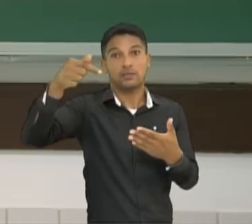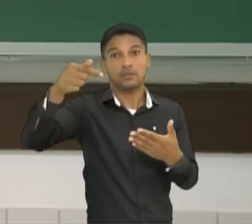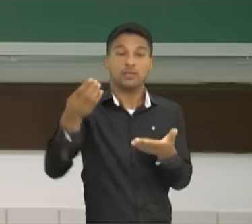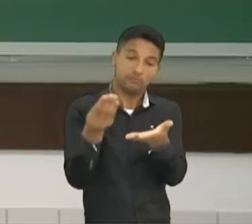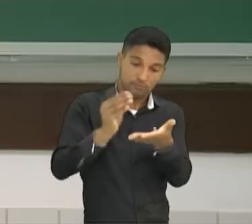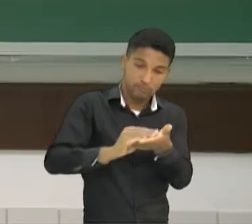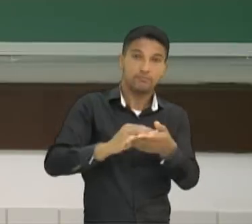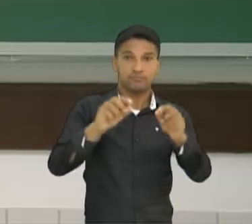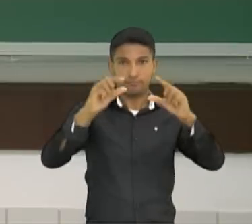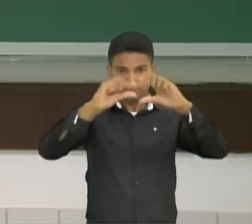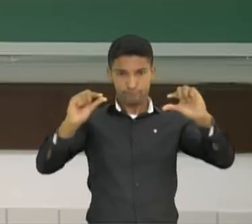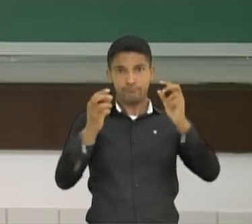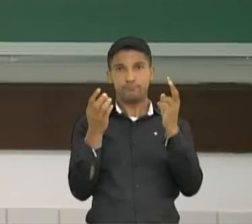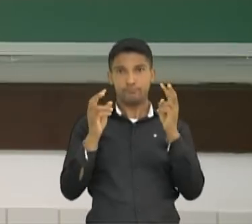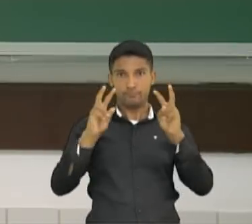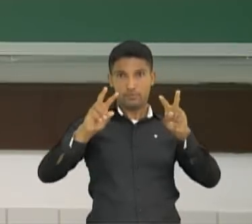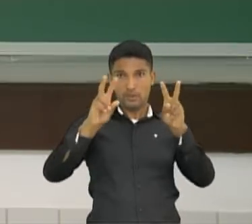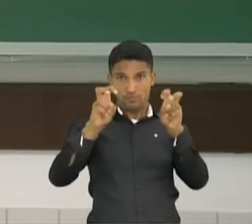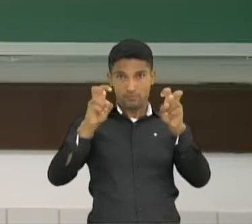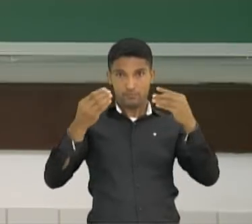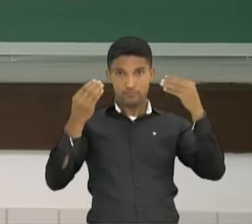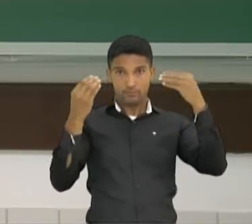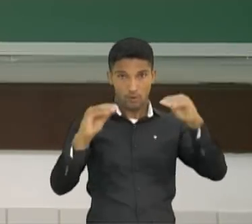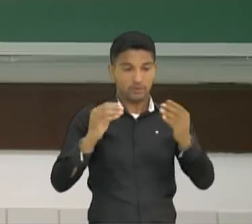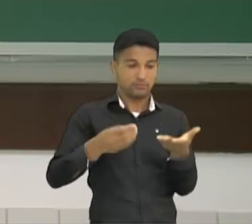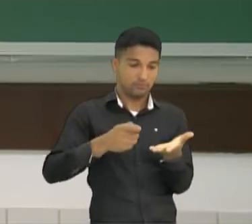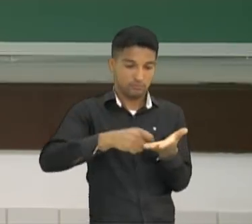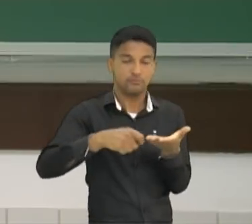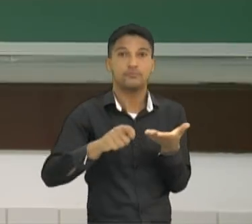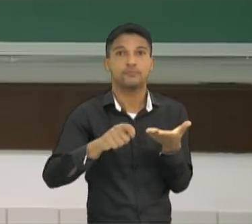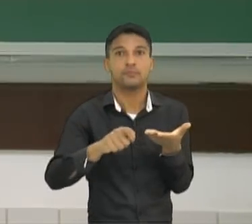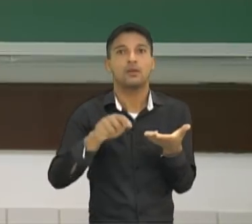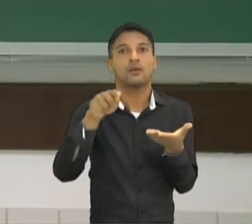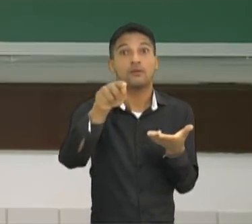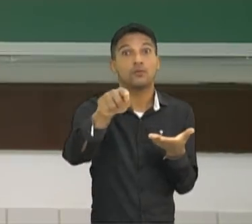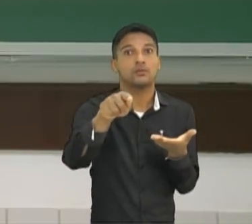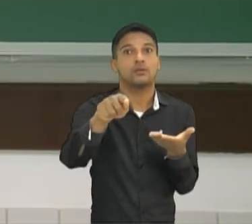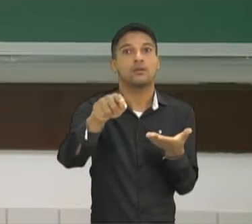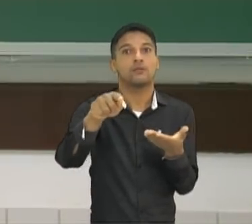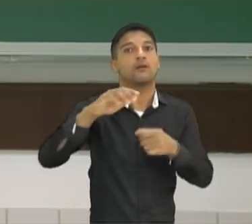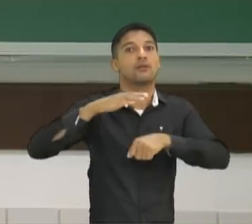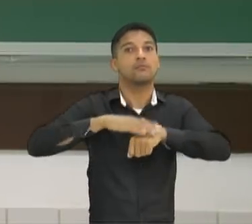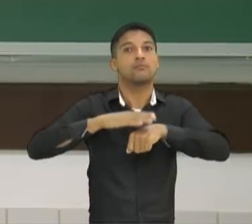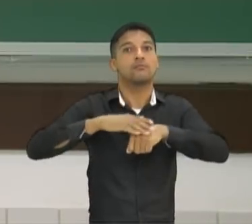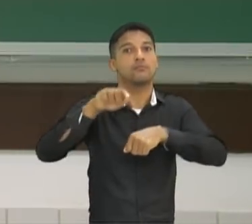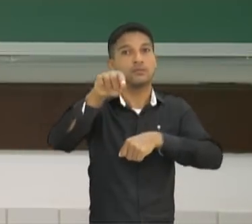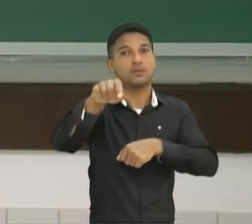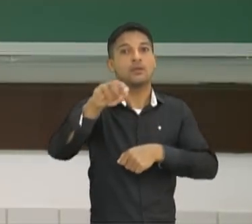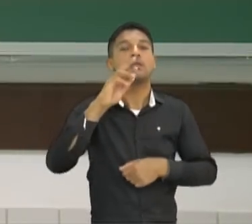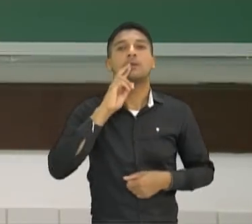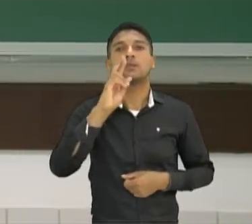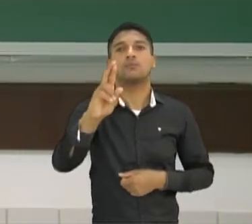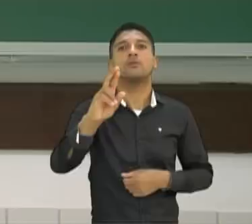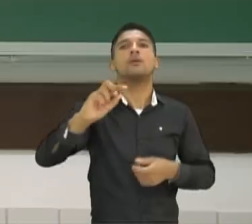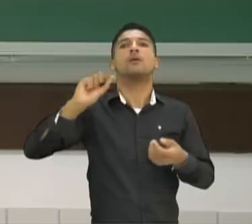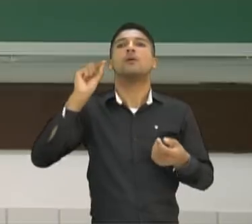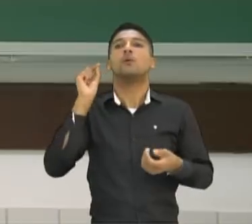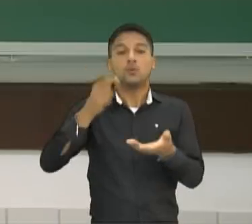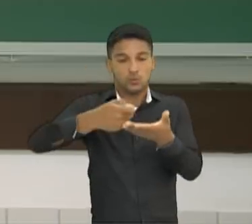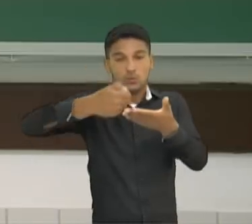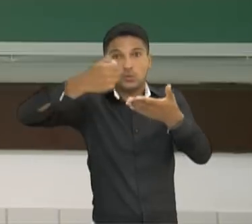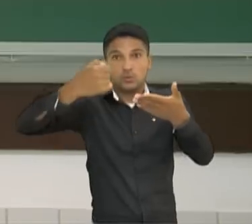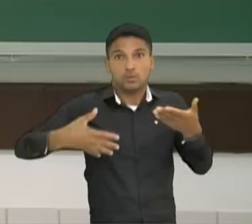melhor, a partir daquilo que o professor explorou até agora, faz uma anotação aí no teu caderno sobre o que